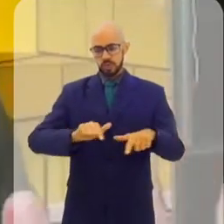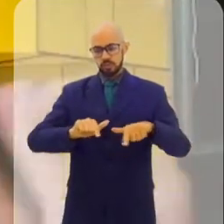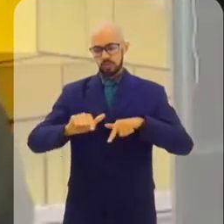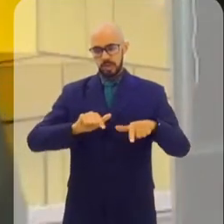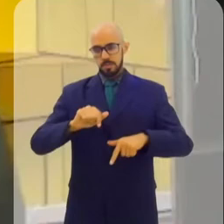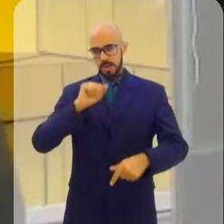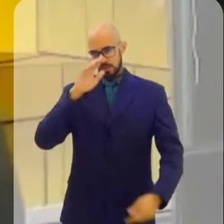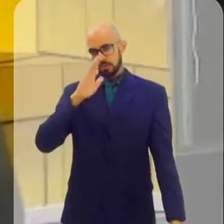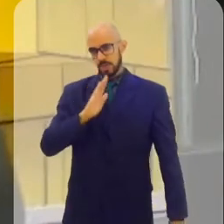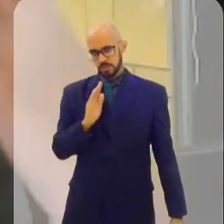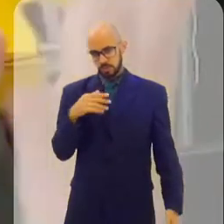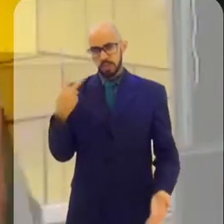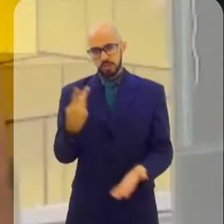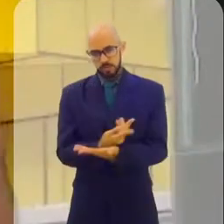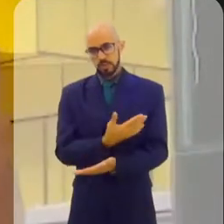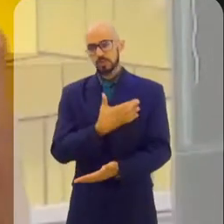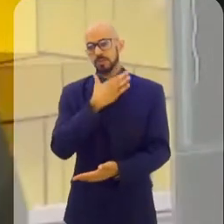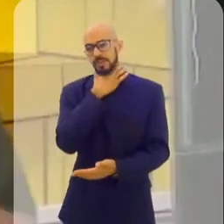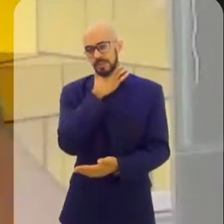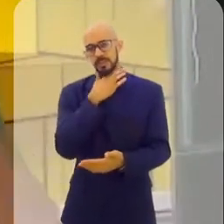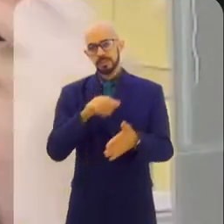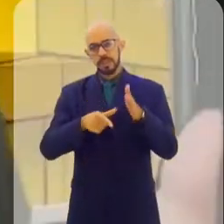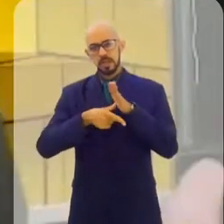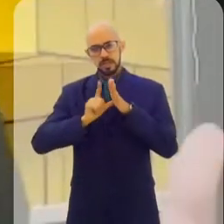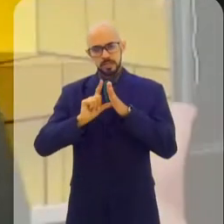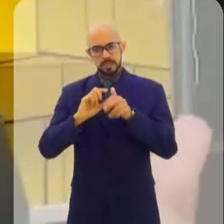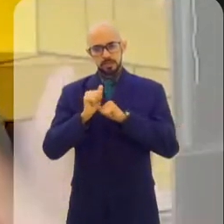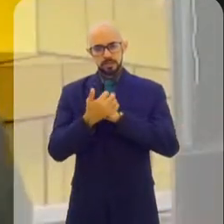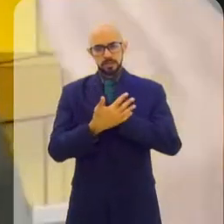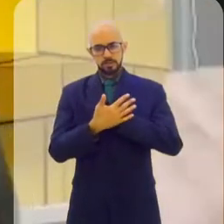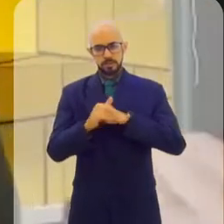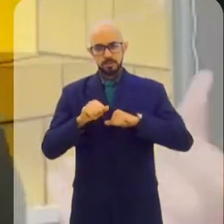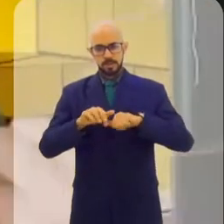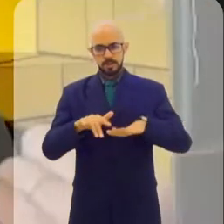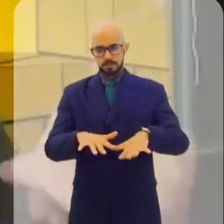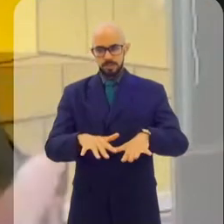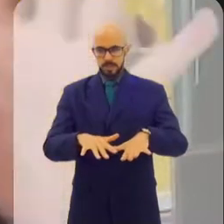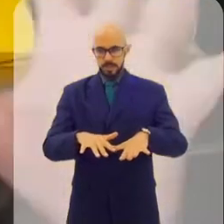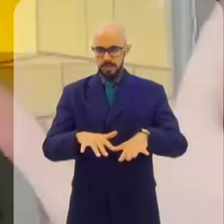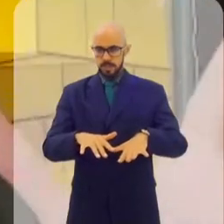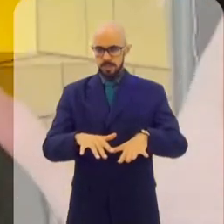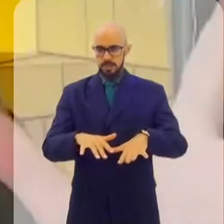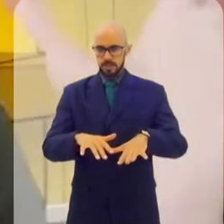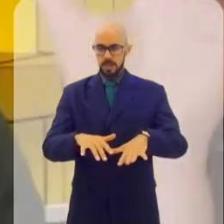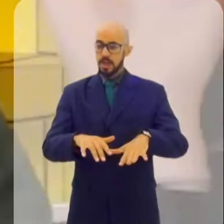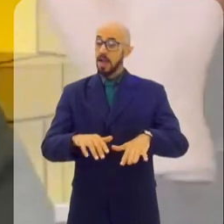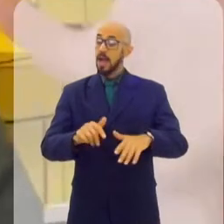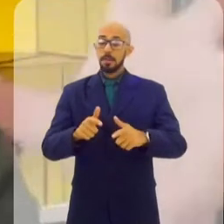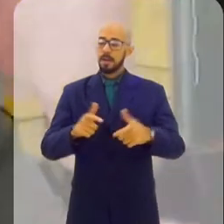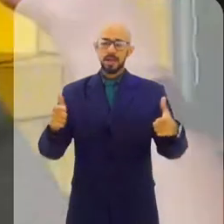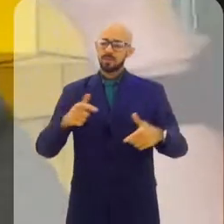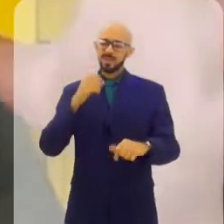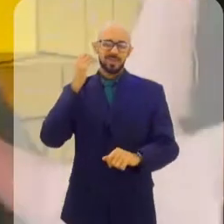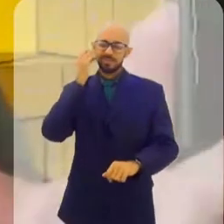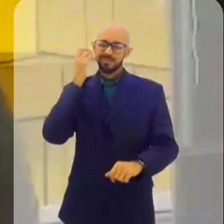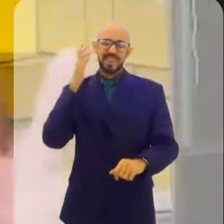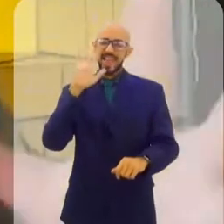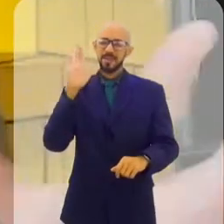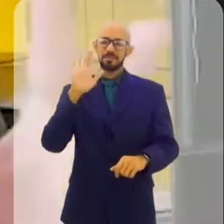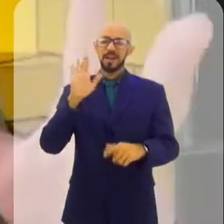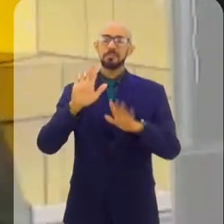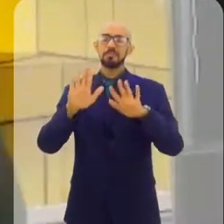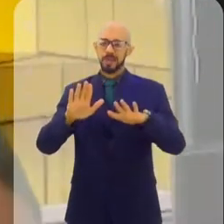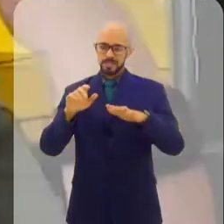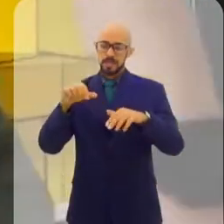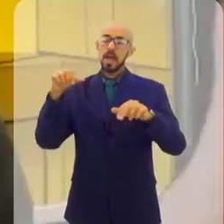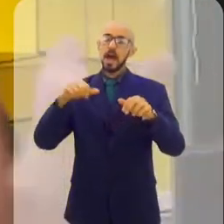empregos, né, no Brasil. A gente passou por uma crise. Antes da pandemia, a gente já vinha de uma crise, né, porque a gente não lembra, a pandemia piorou aqui o